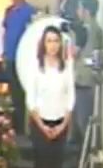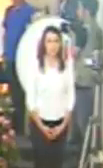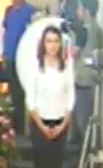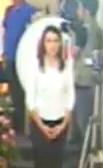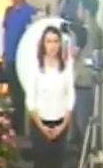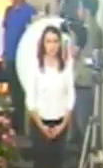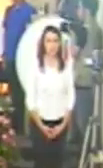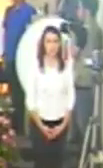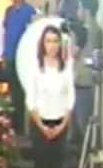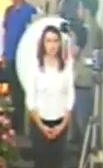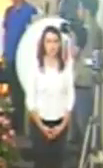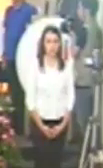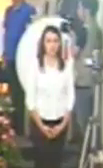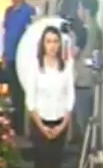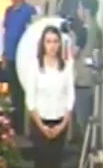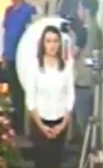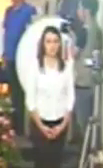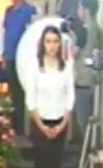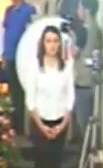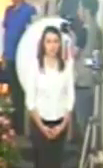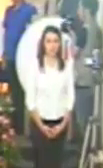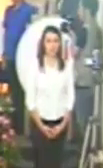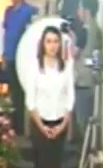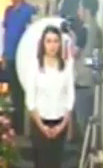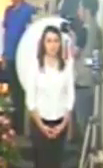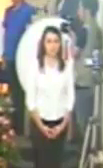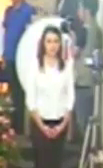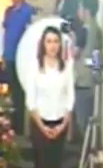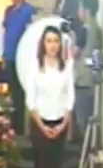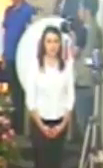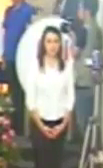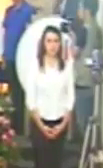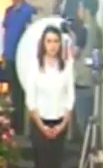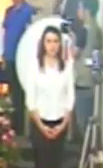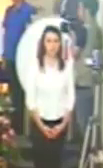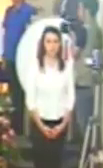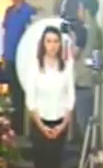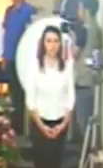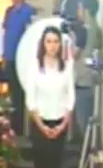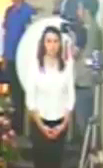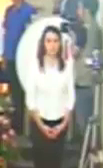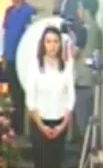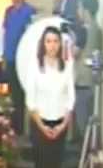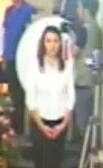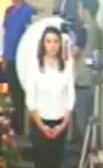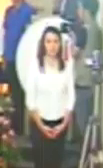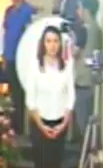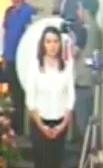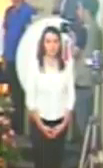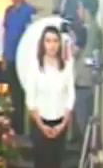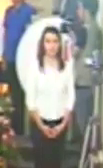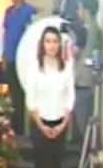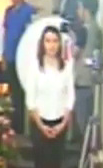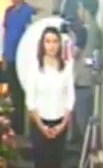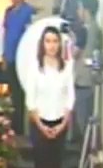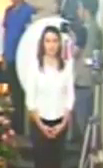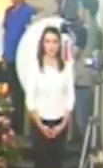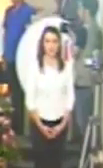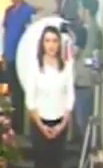amada, dos filhos deste solo és mãe, gentil, pátria amada, Brasil.